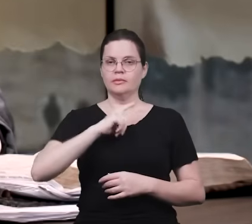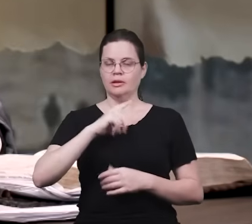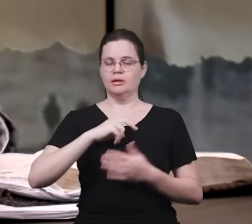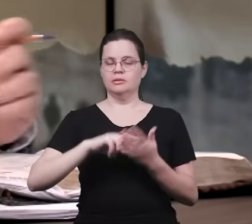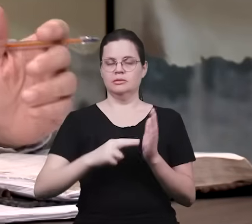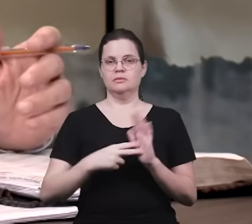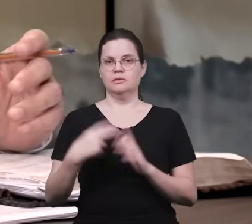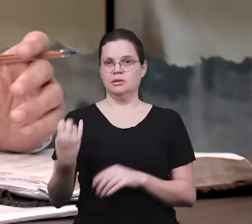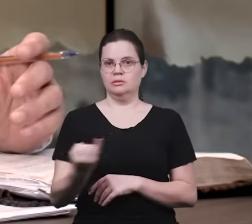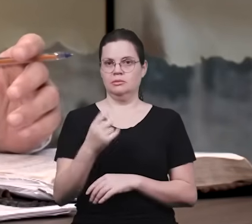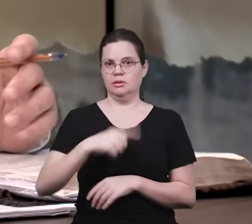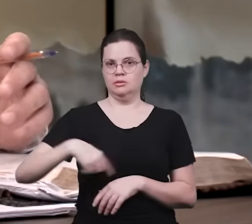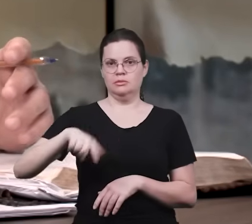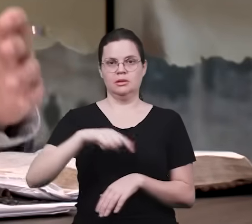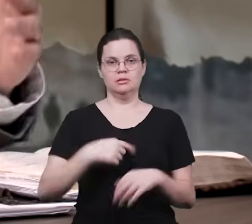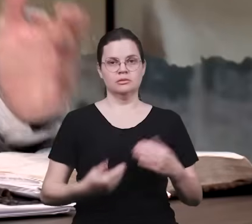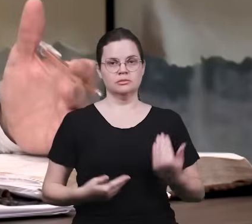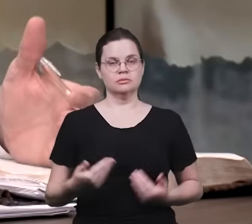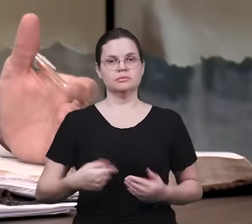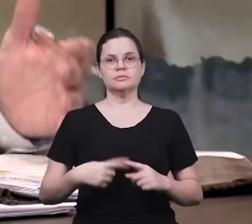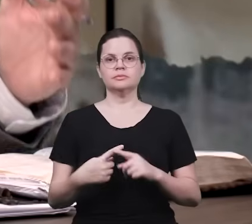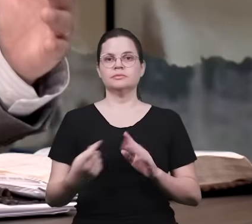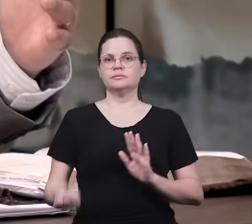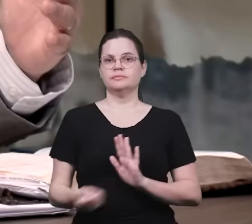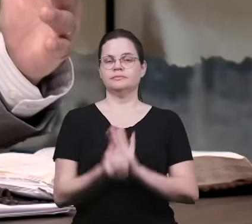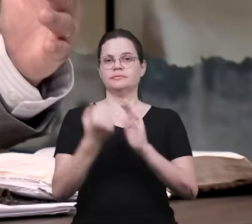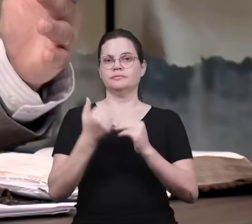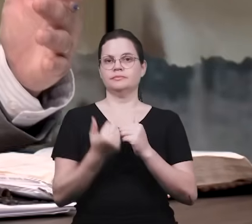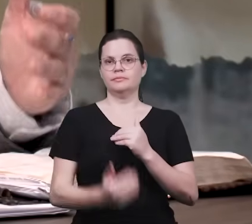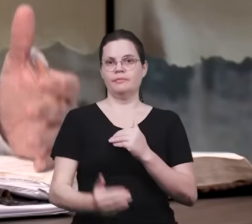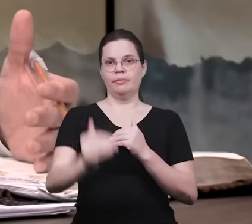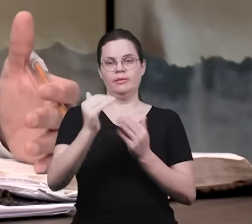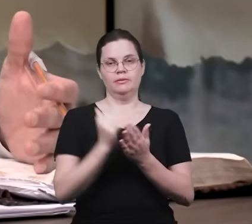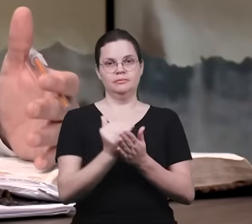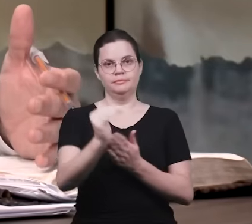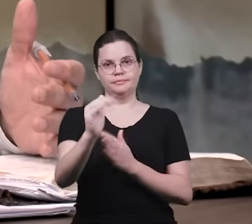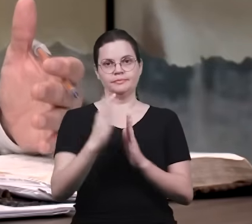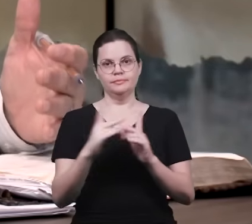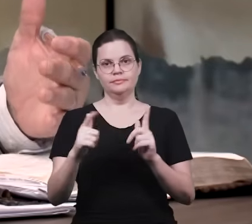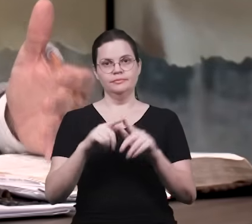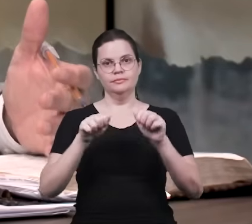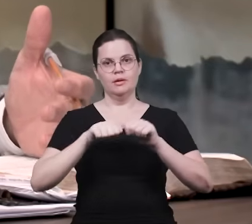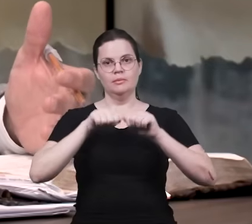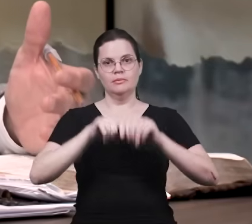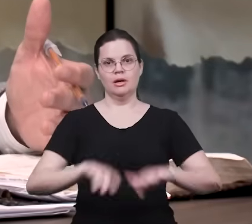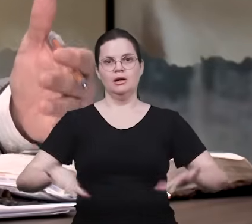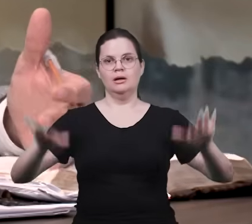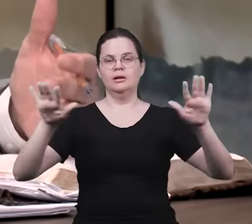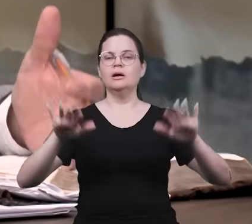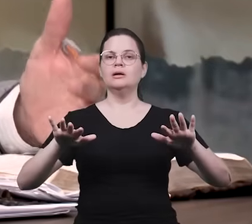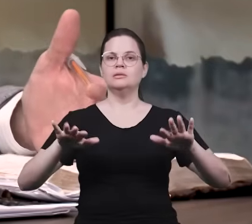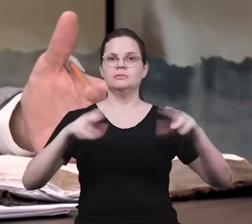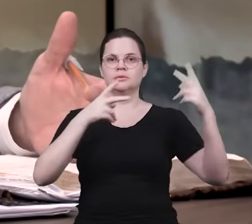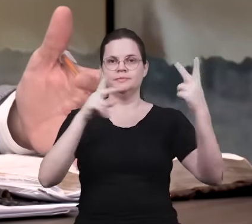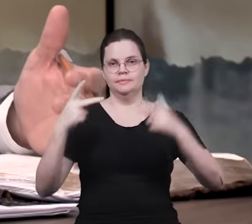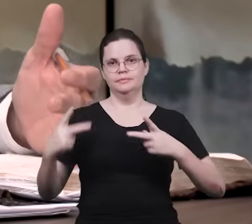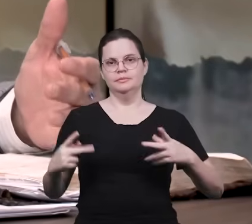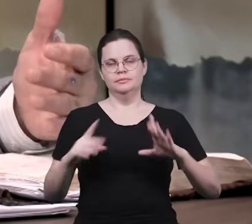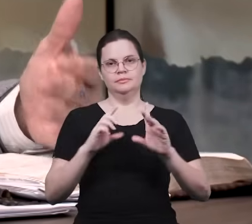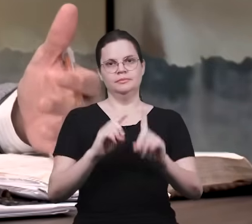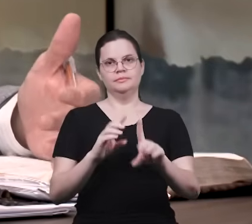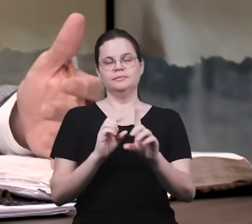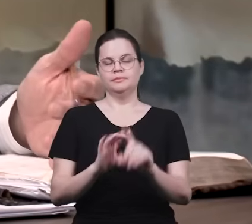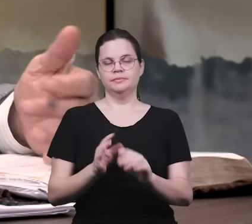igreja muito grande, porque marca exatamente o início da igreja sobre a face da terra. E ela